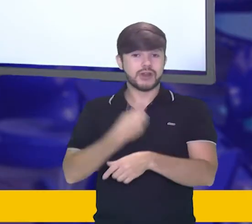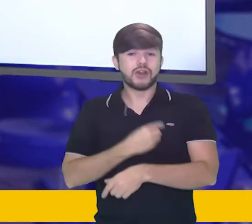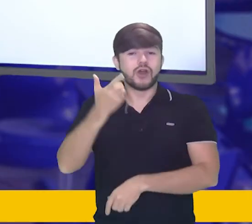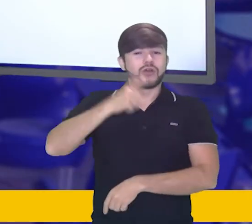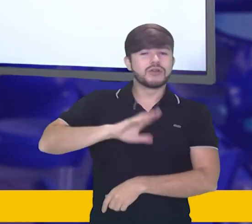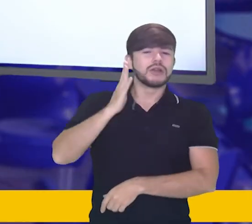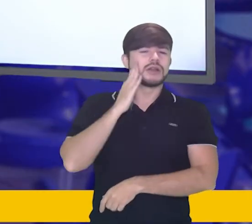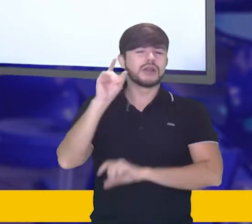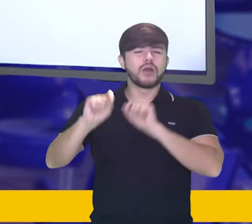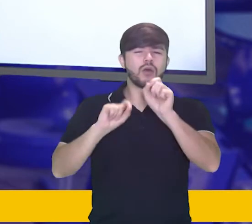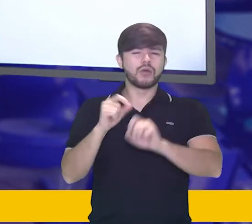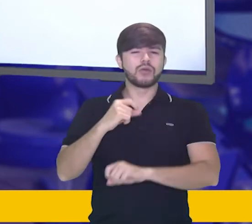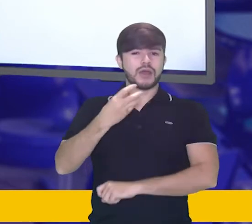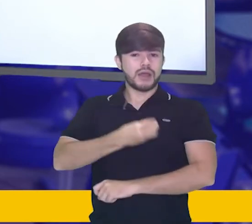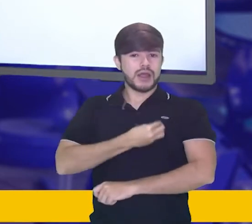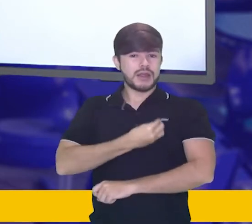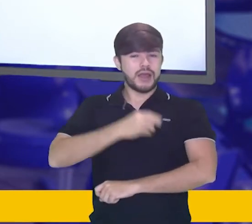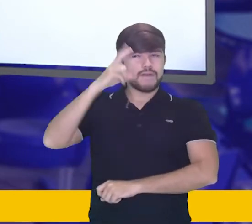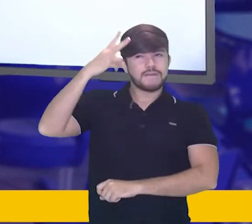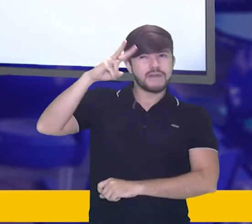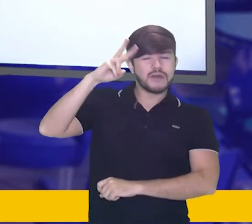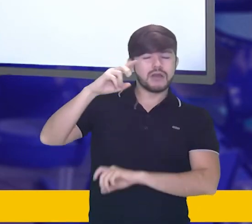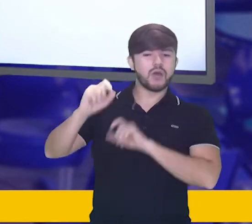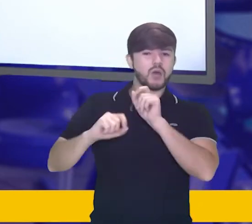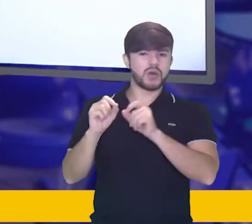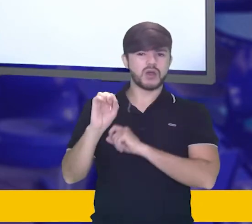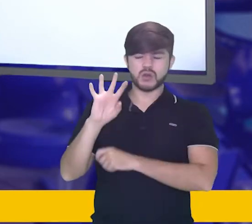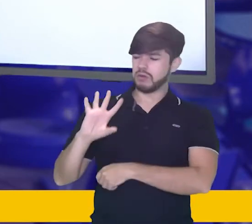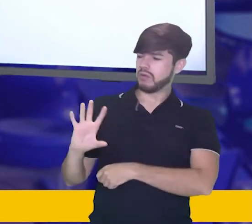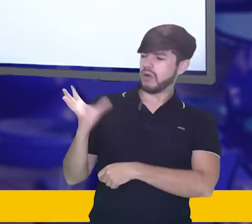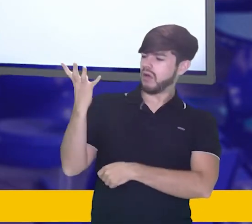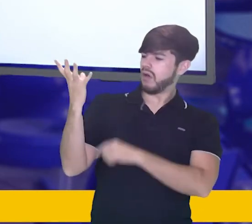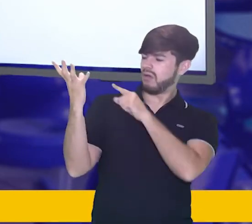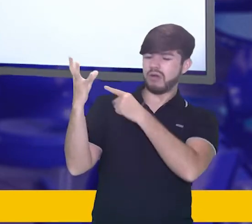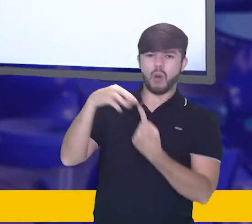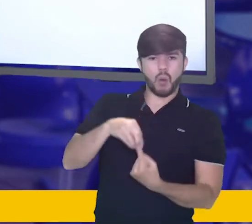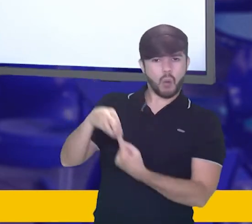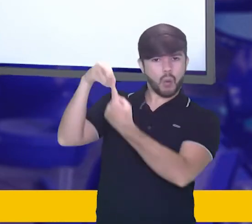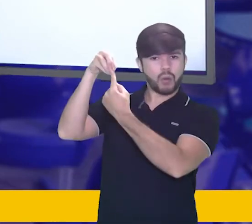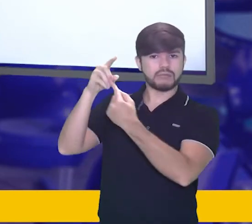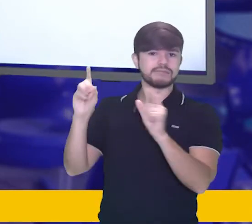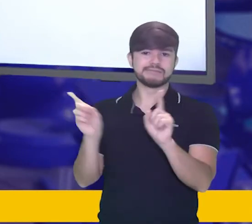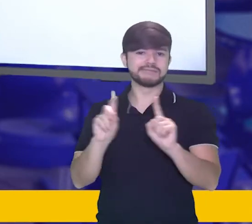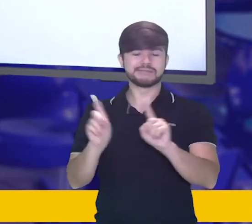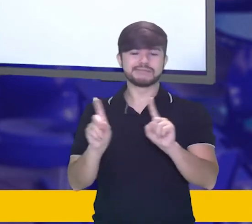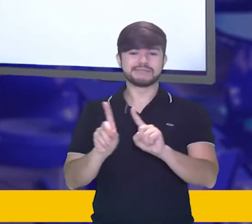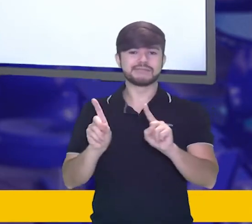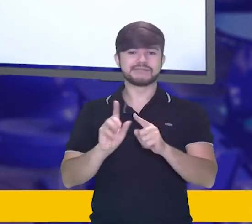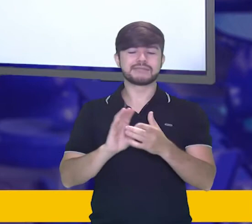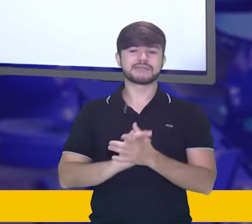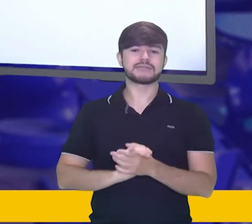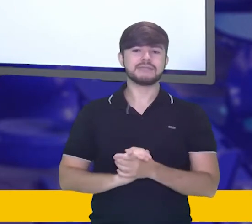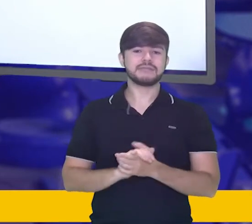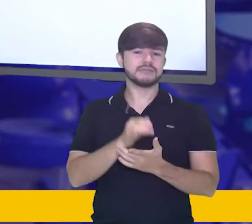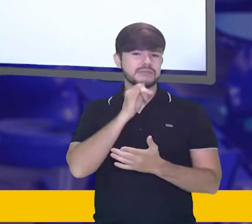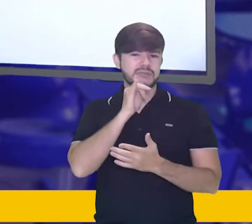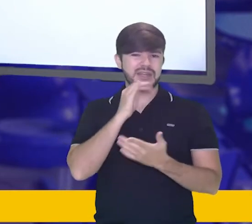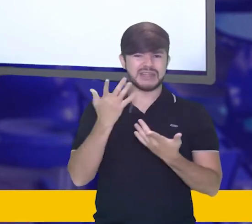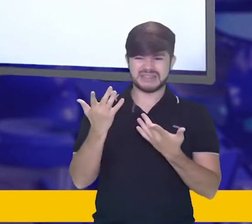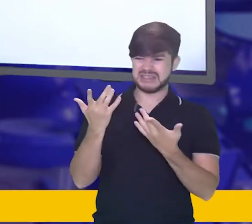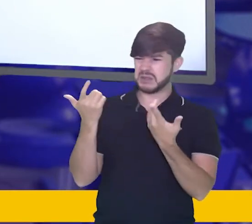gente acaba entendendo a história, que ela não é uma ação apenas única e